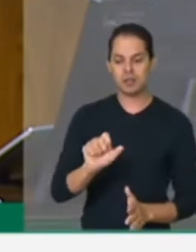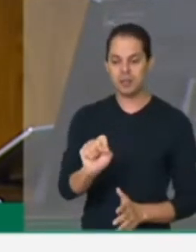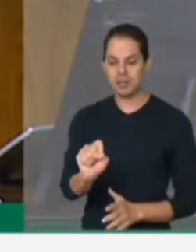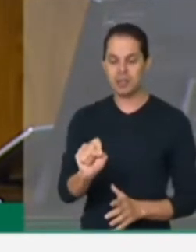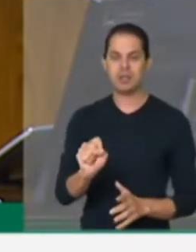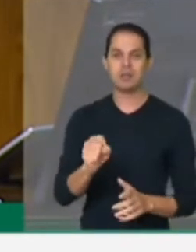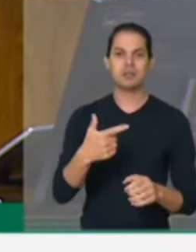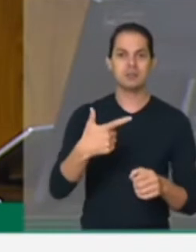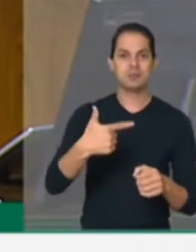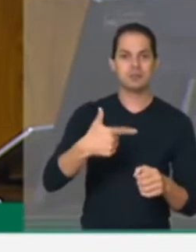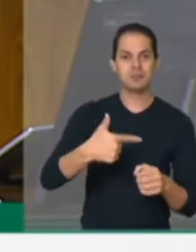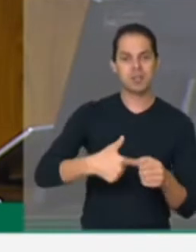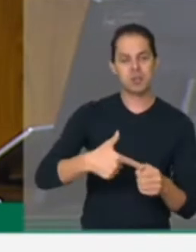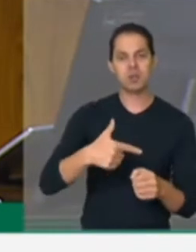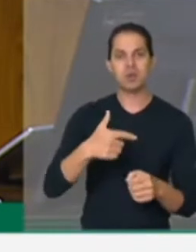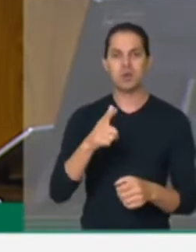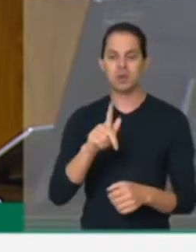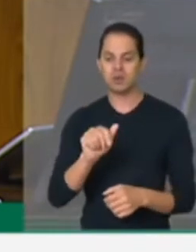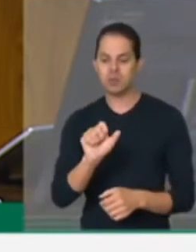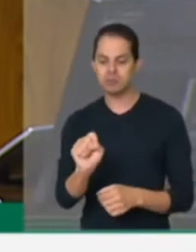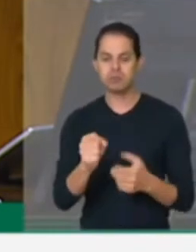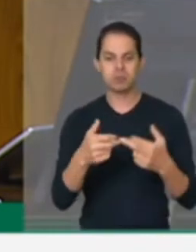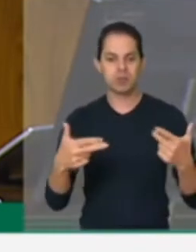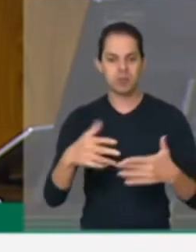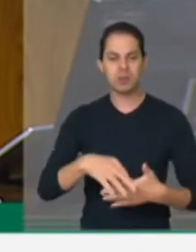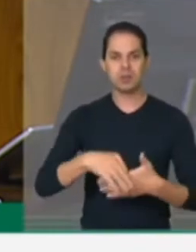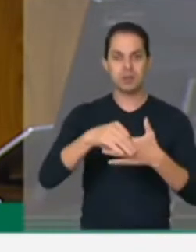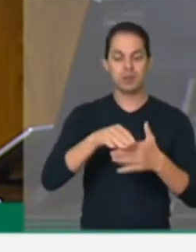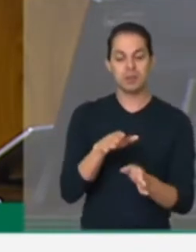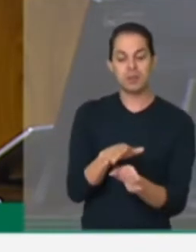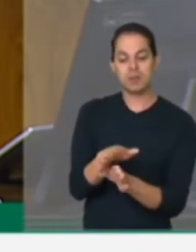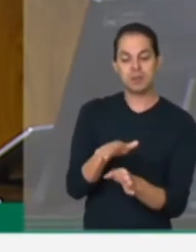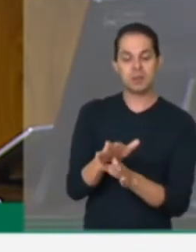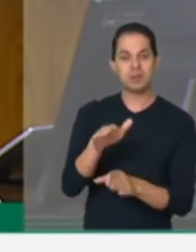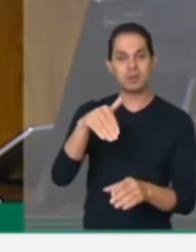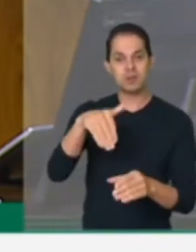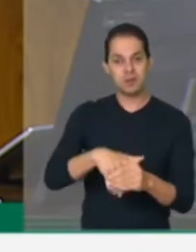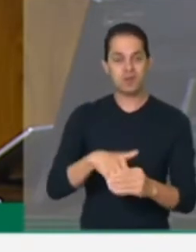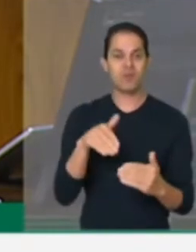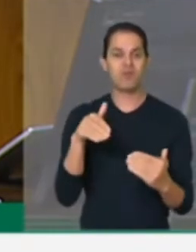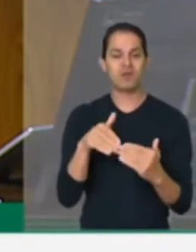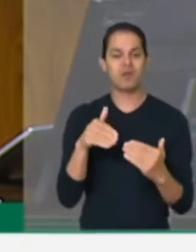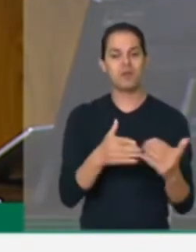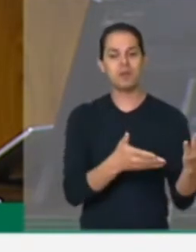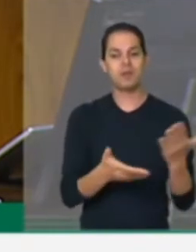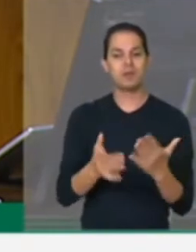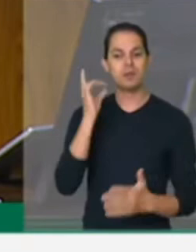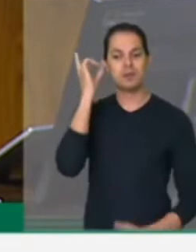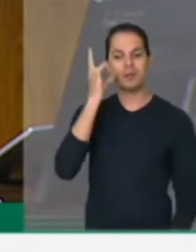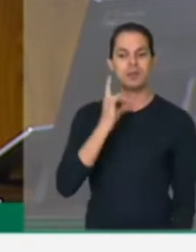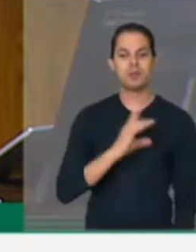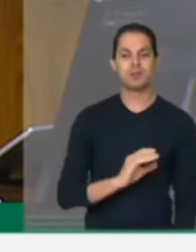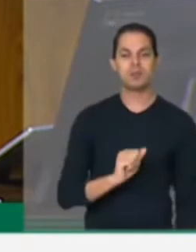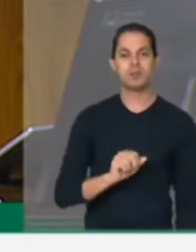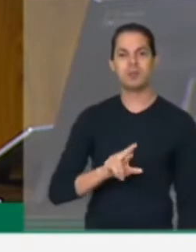petróleo e desconto de gás. Dos senhores líderes, para encaminhar o requerimento favoravelmente, o deputado Carlos